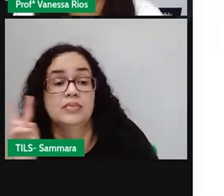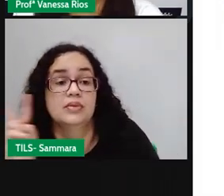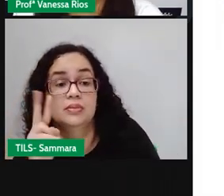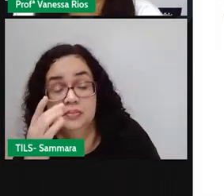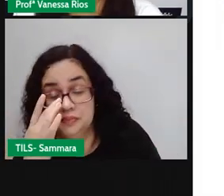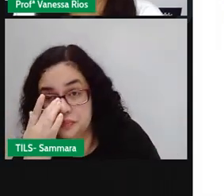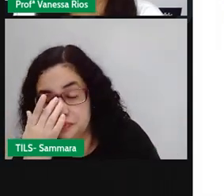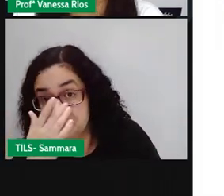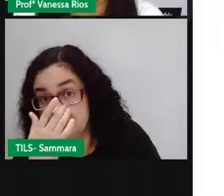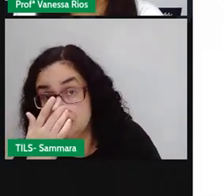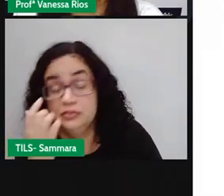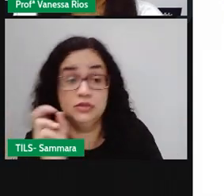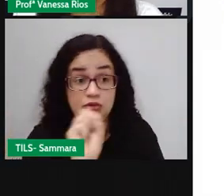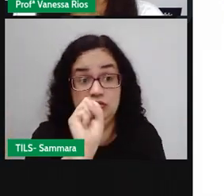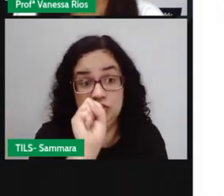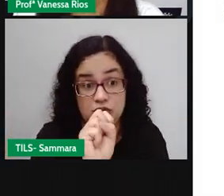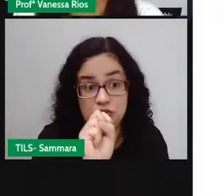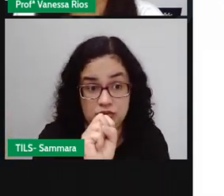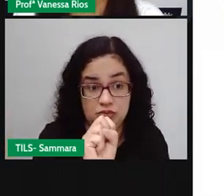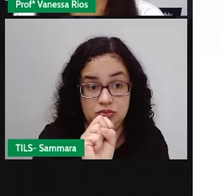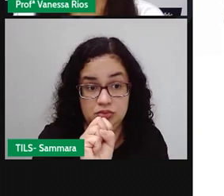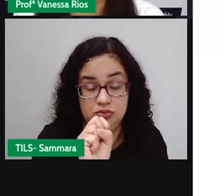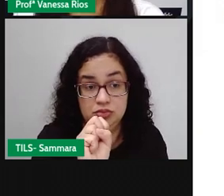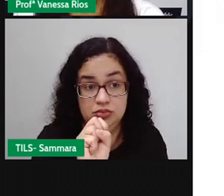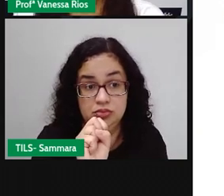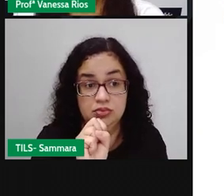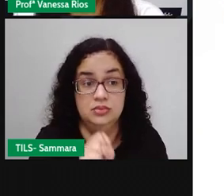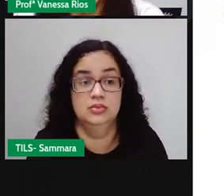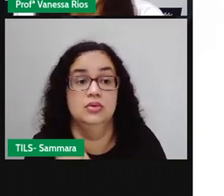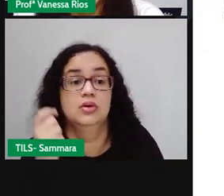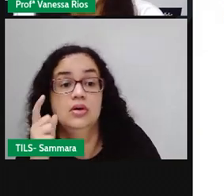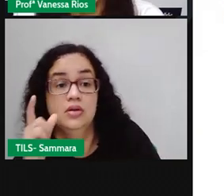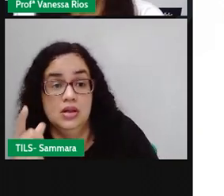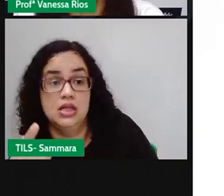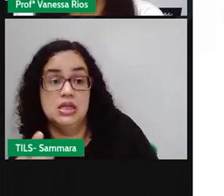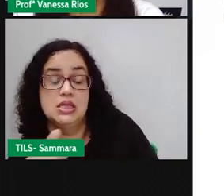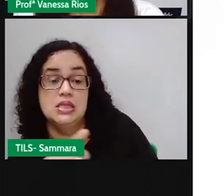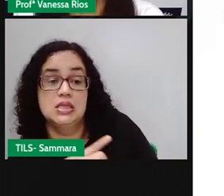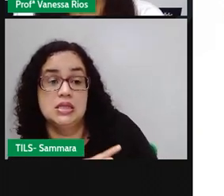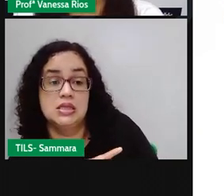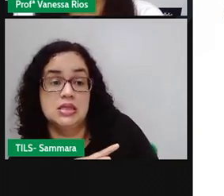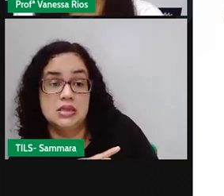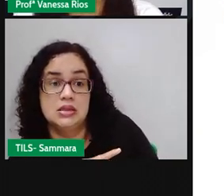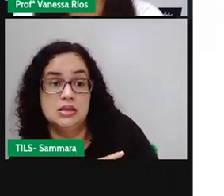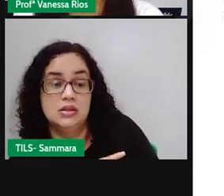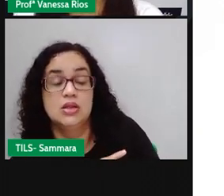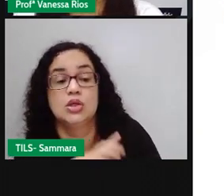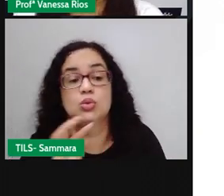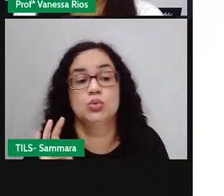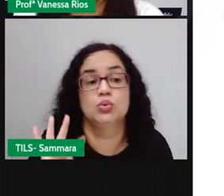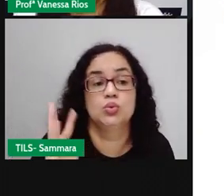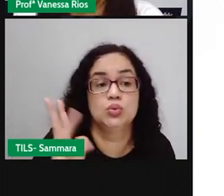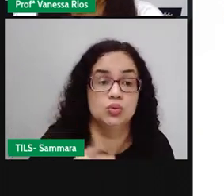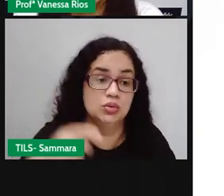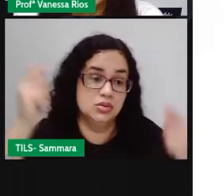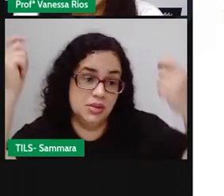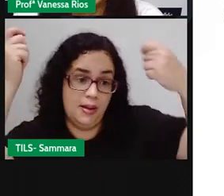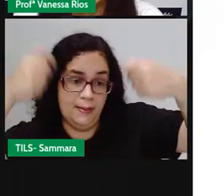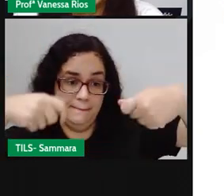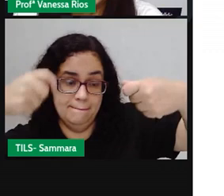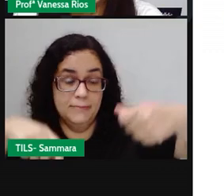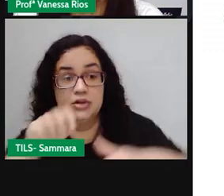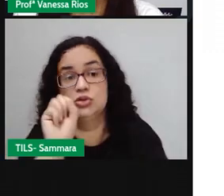assim, assegurado de que ele vai lhe oferecer tudo que você precisa em